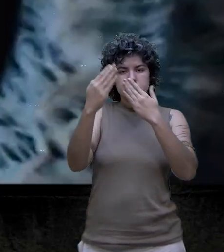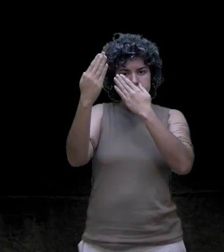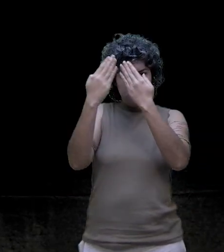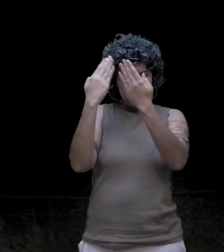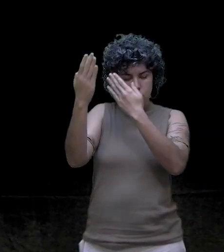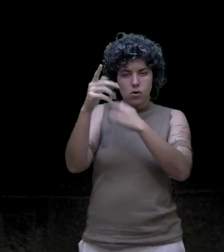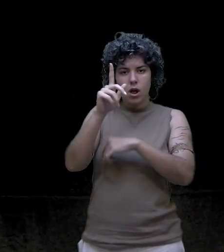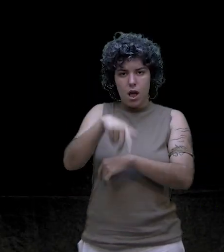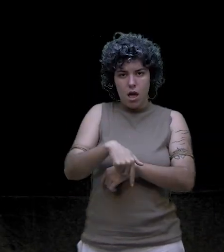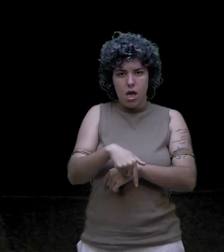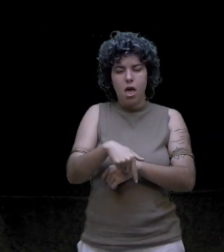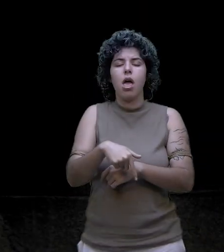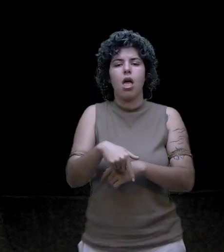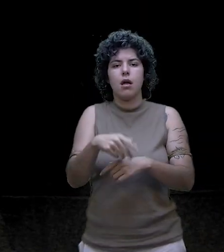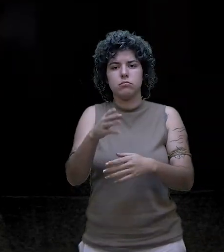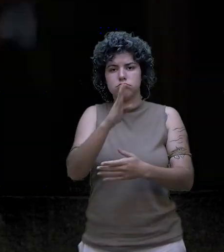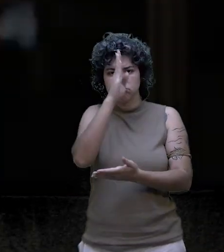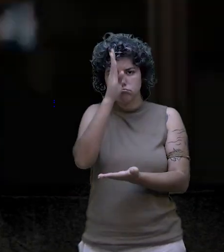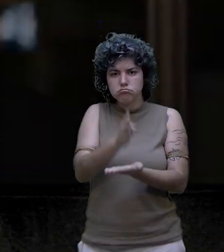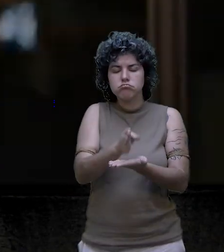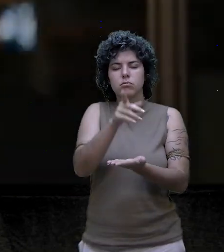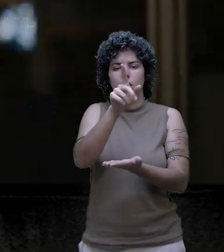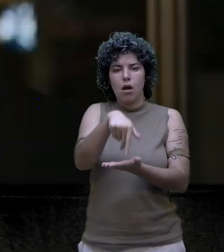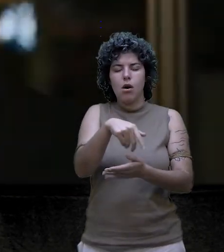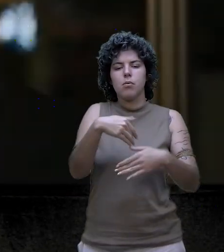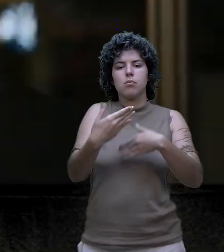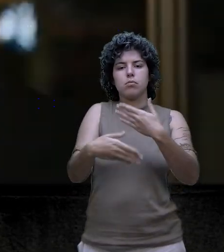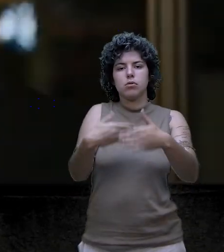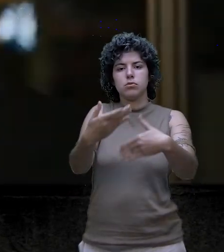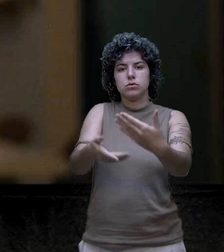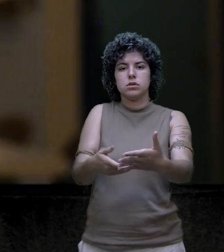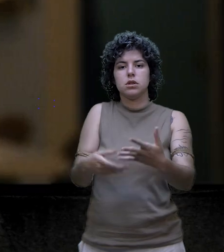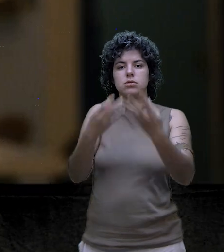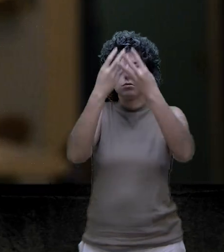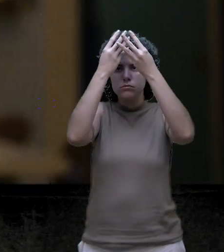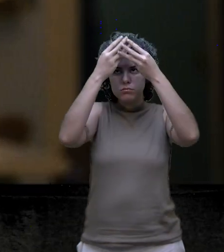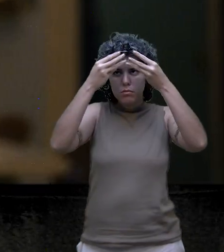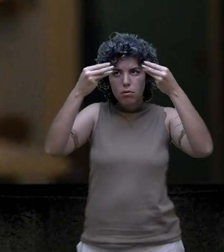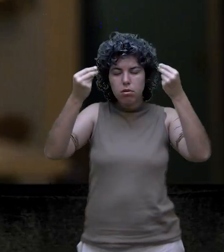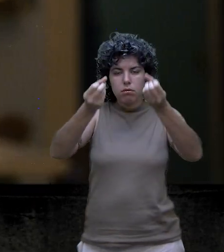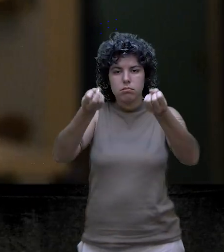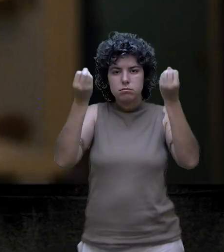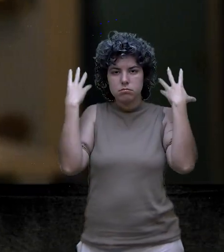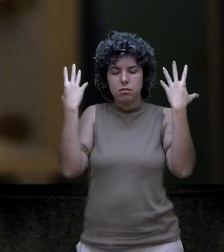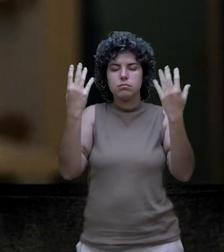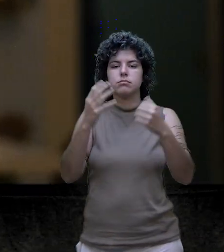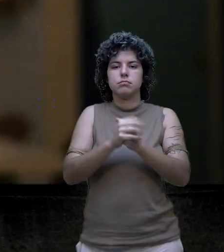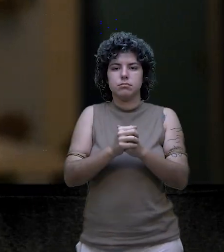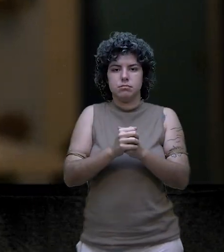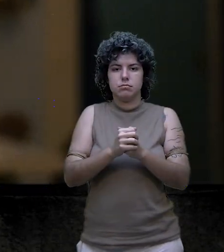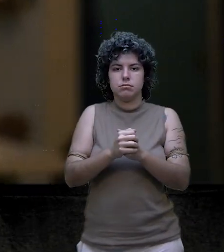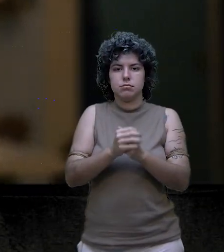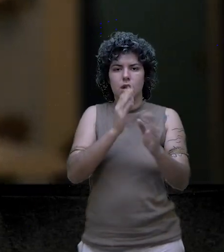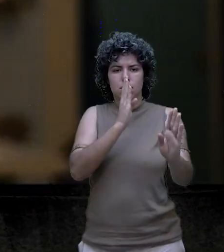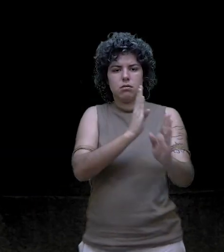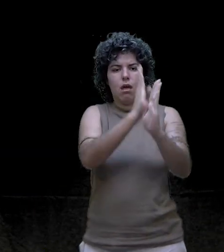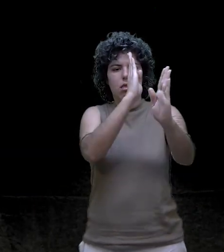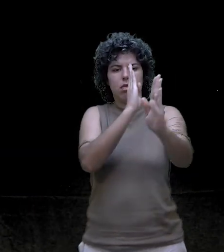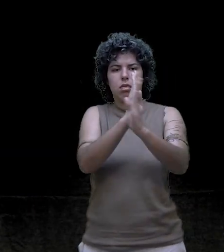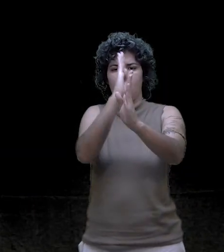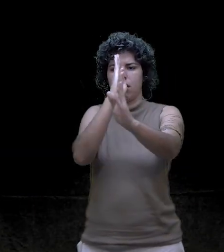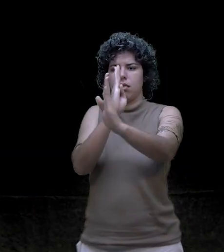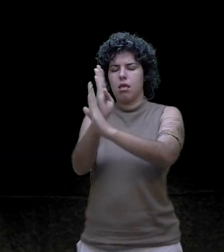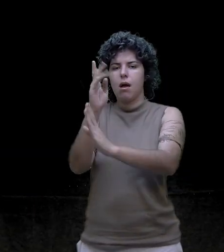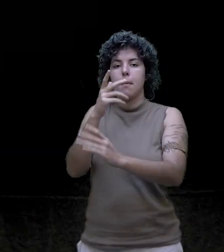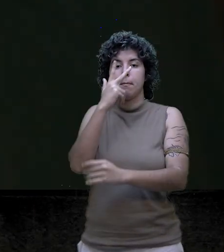de Alice é um processo de desconstrução. Cada alucinação, cada mentira descoberta é um tijolo arrancado do muro da